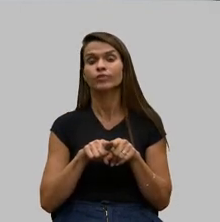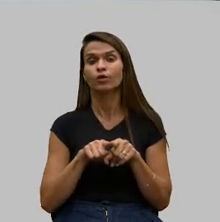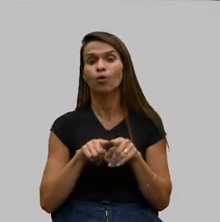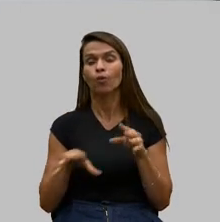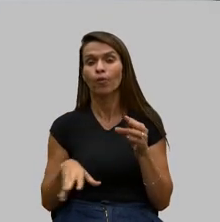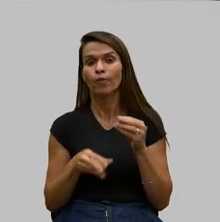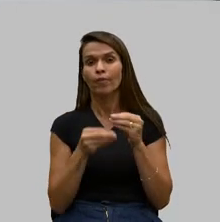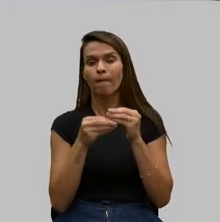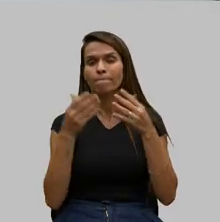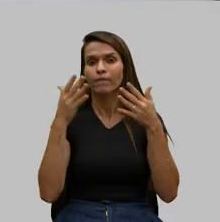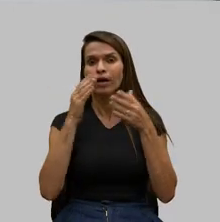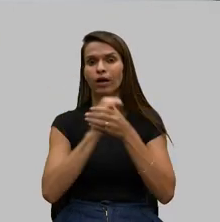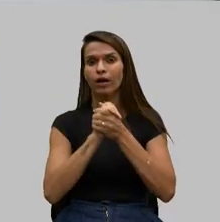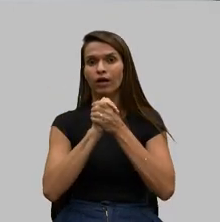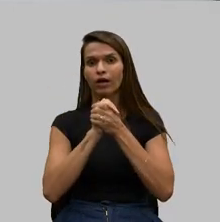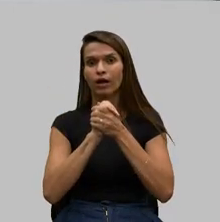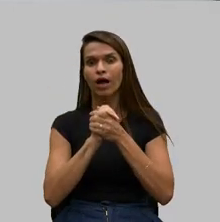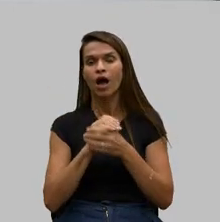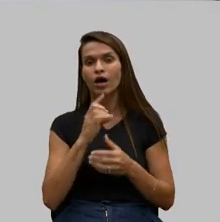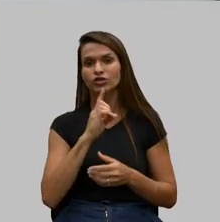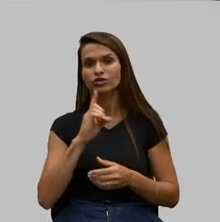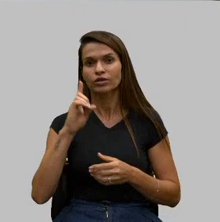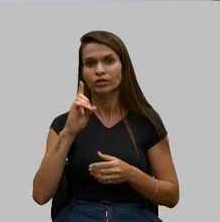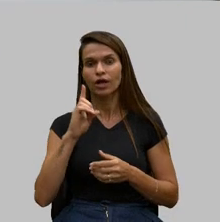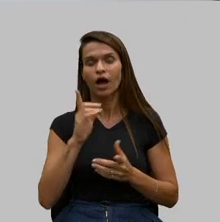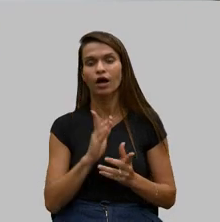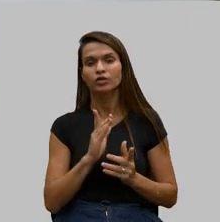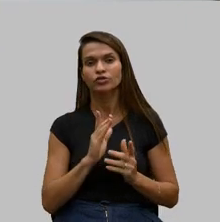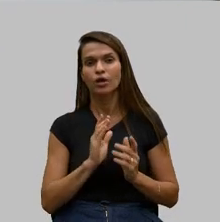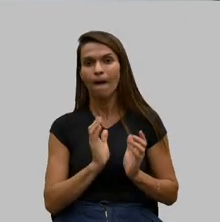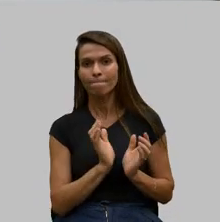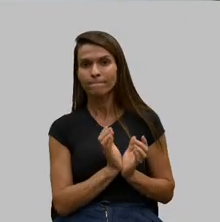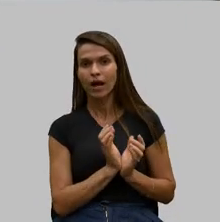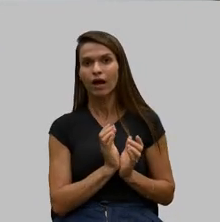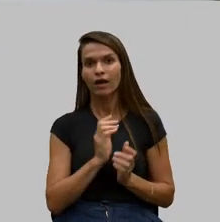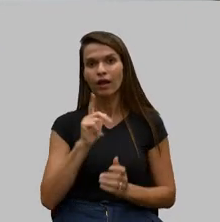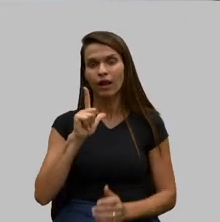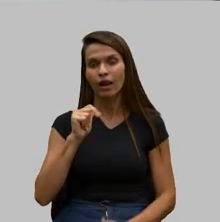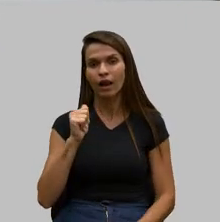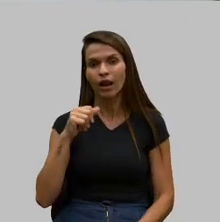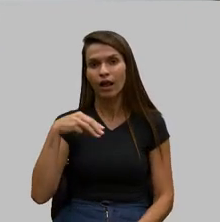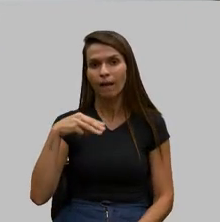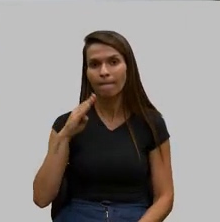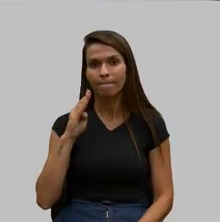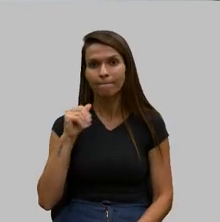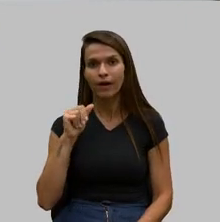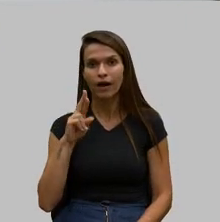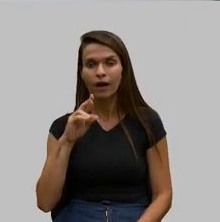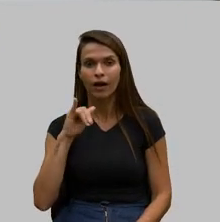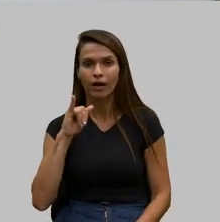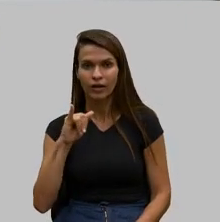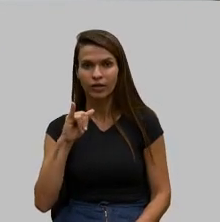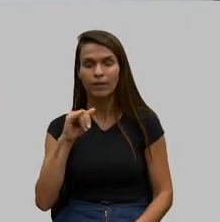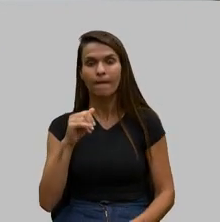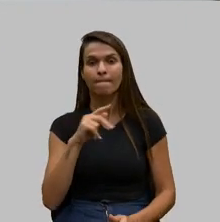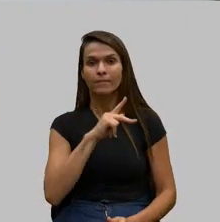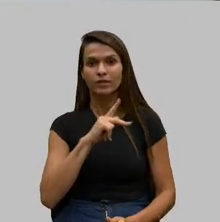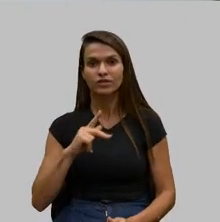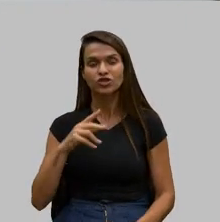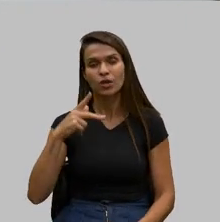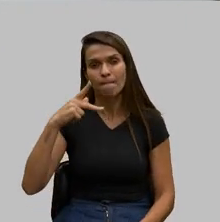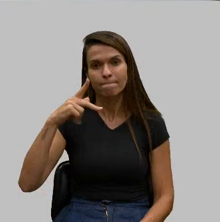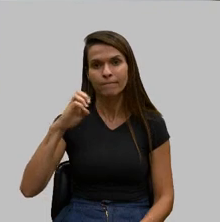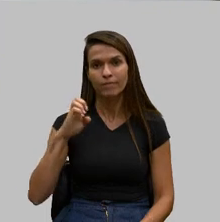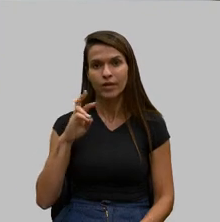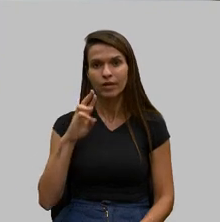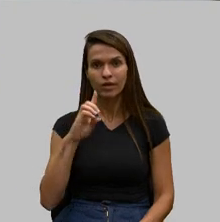Diretoria da da pai de lambari Presidente Pedro e o presidente e o vice Tadeu que faz